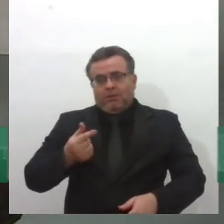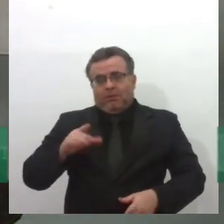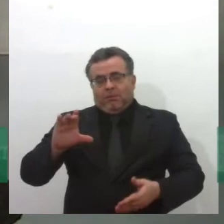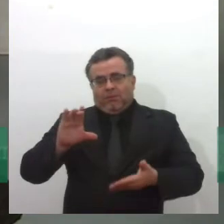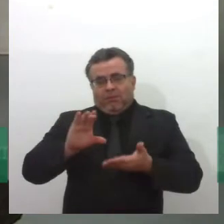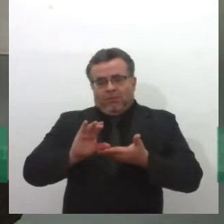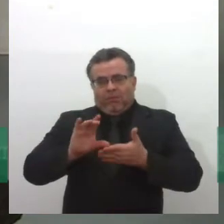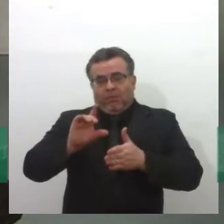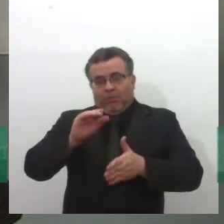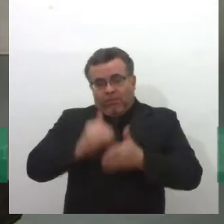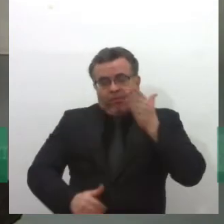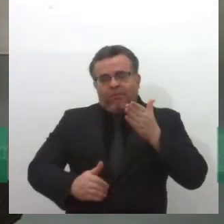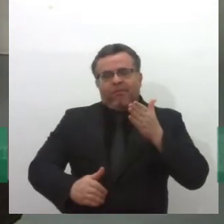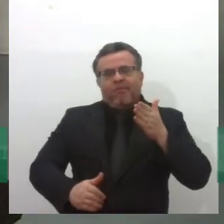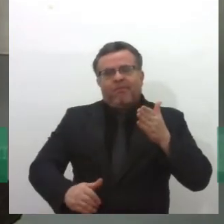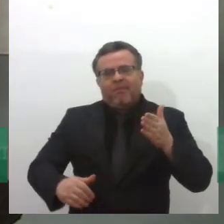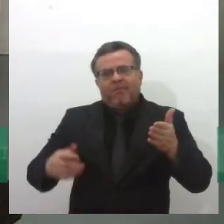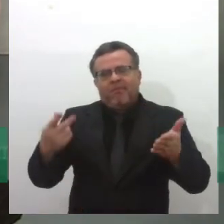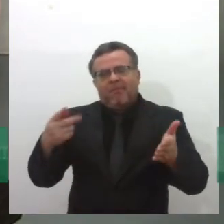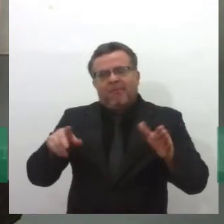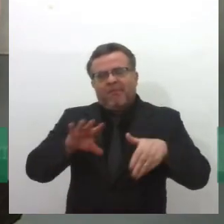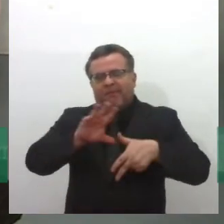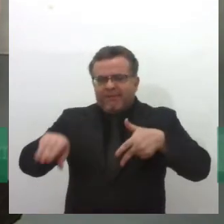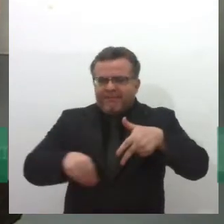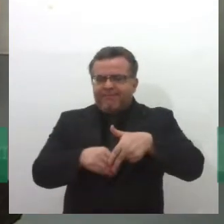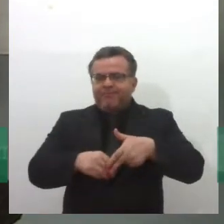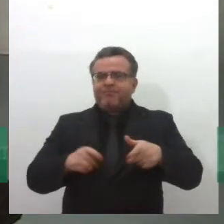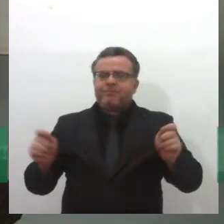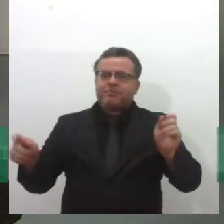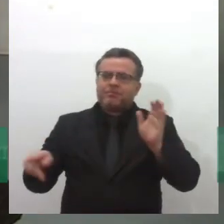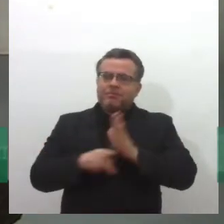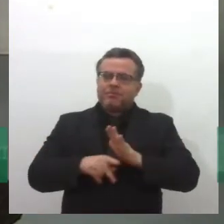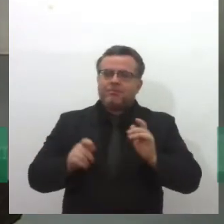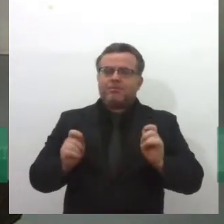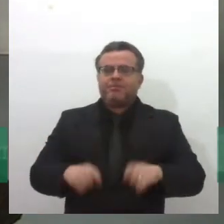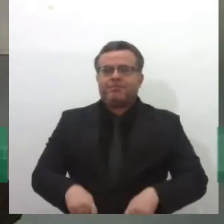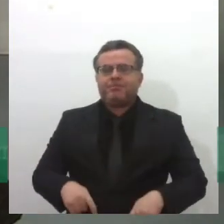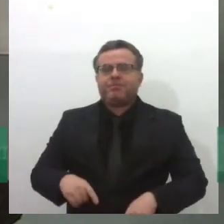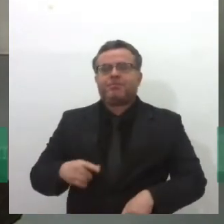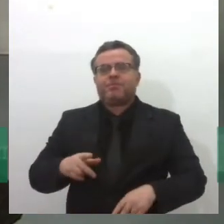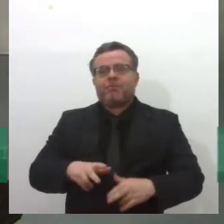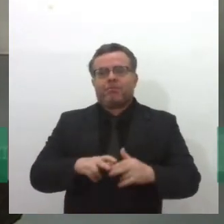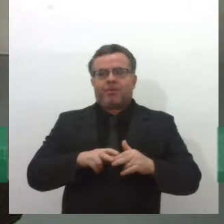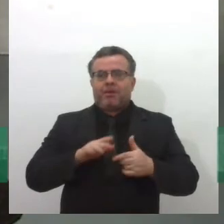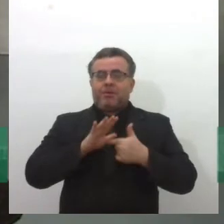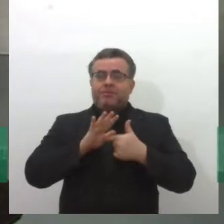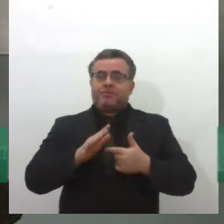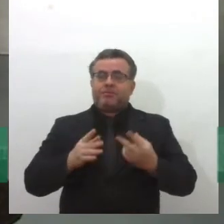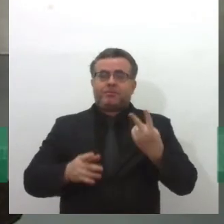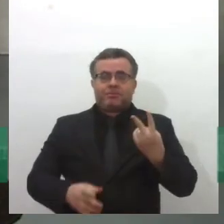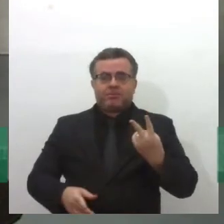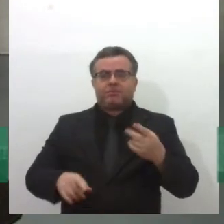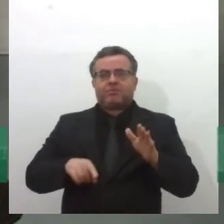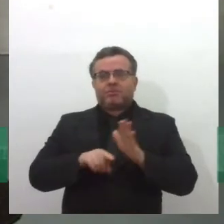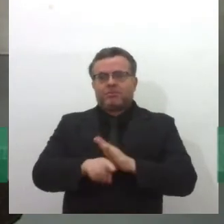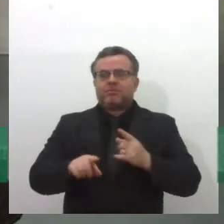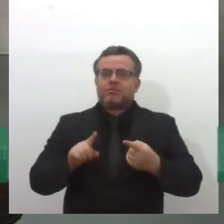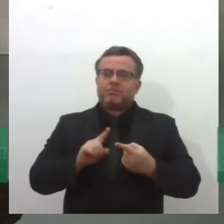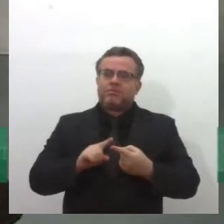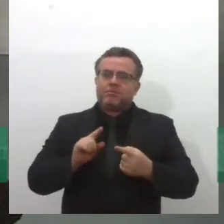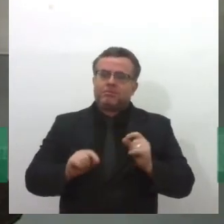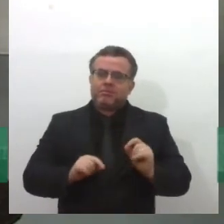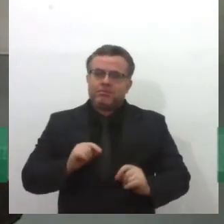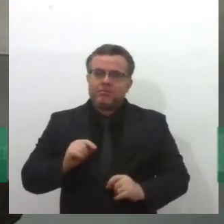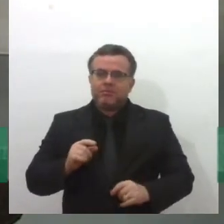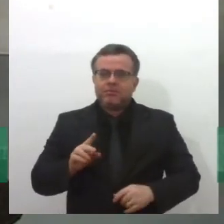200 bilhões para a corrupção. Com base nesses dados, né, eu gostaria de fazer duas perguntas, e aí a pergunta é para os